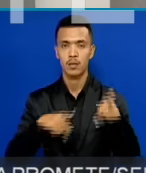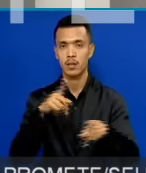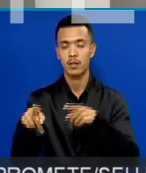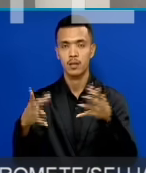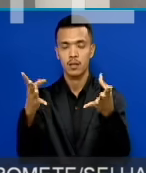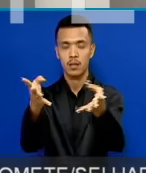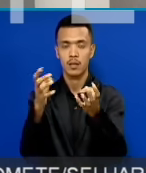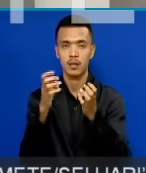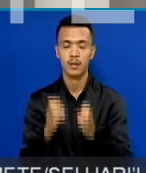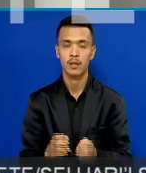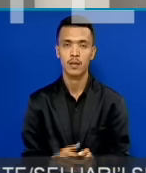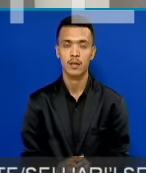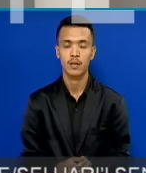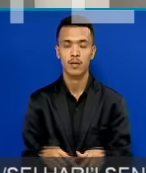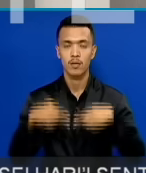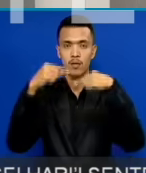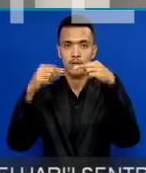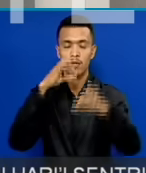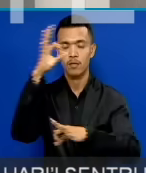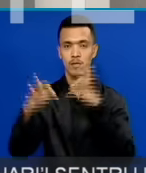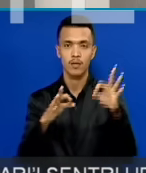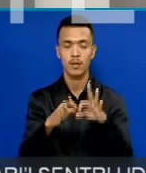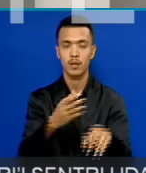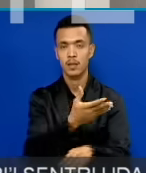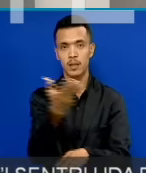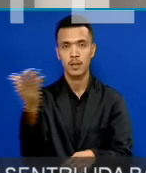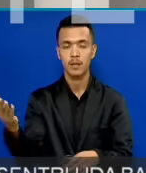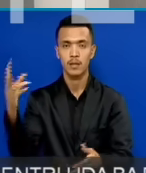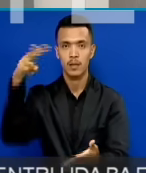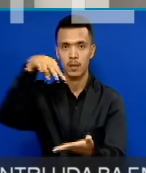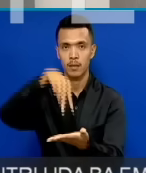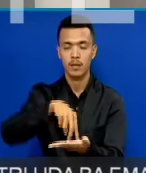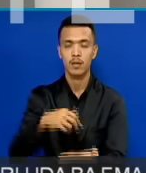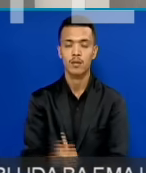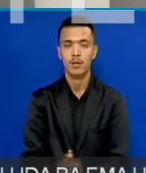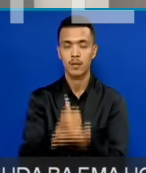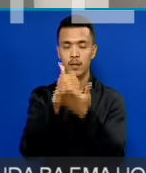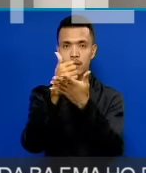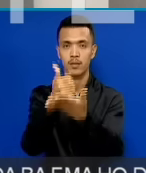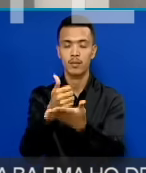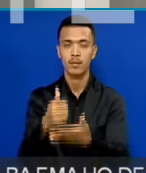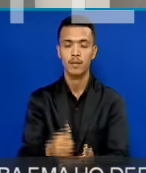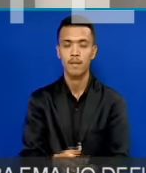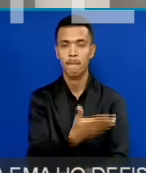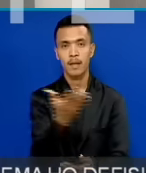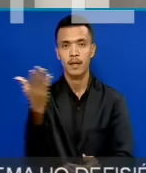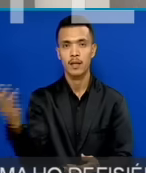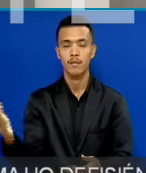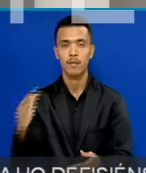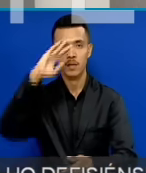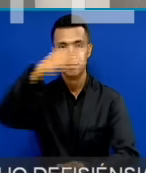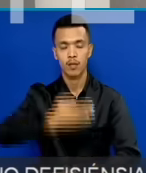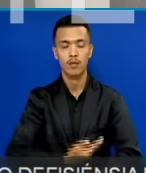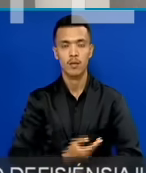cara. O fiar kata kita boa tira existência ou de servir. E me maku amane usi